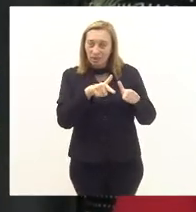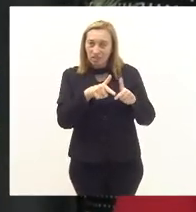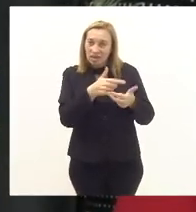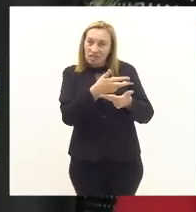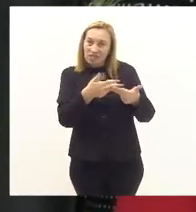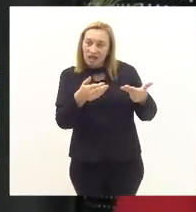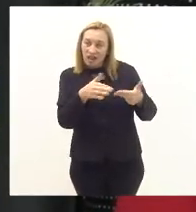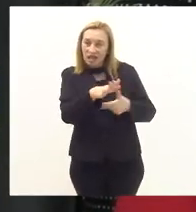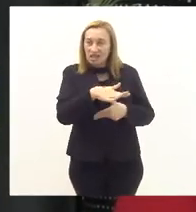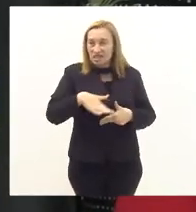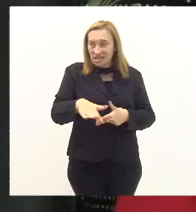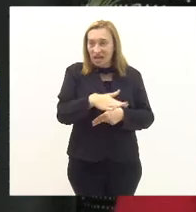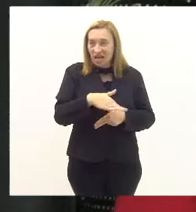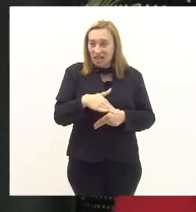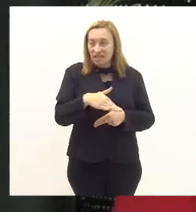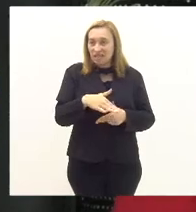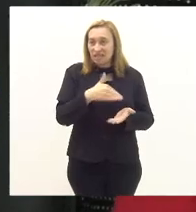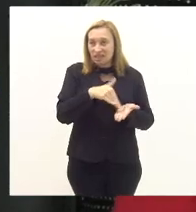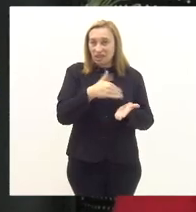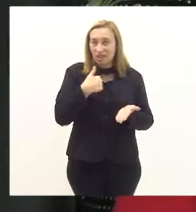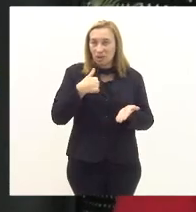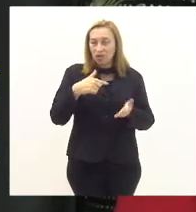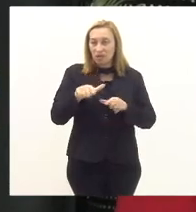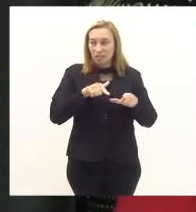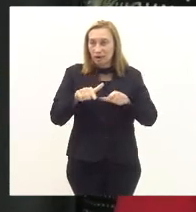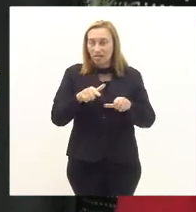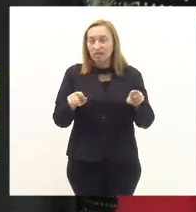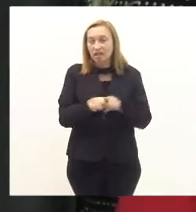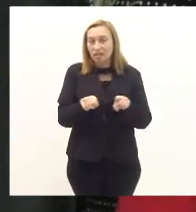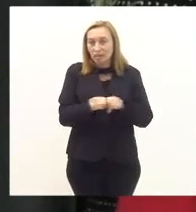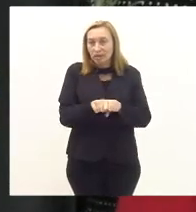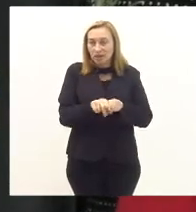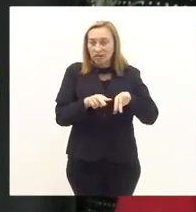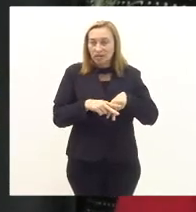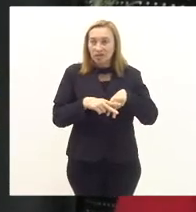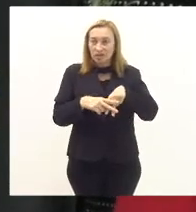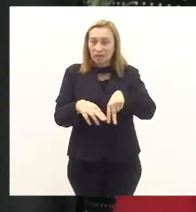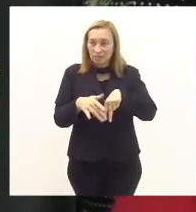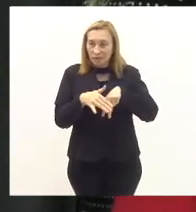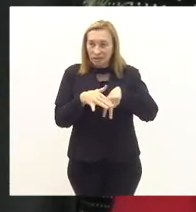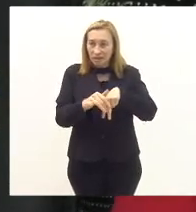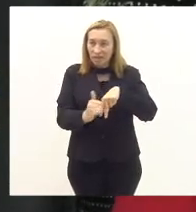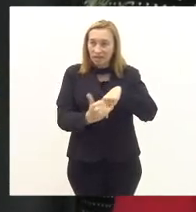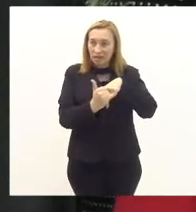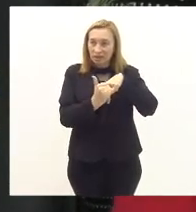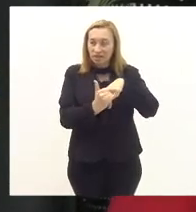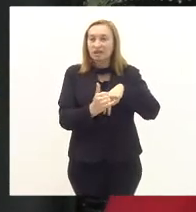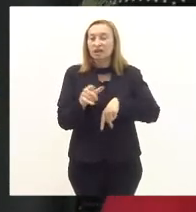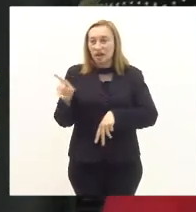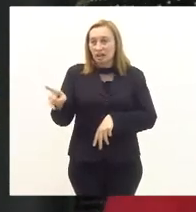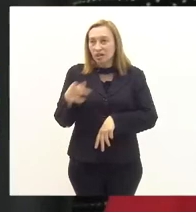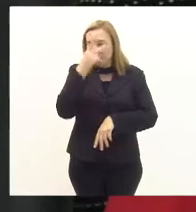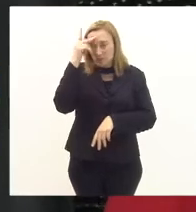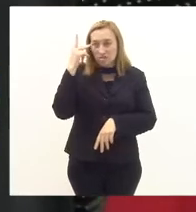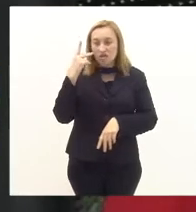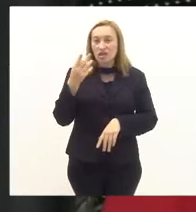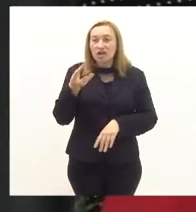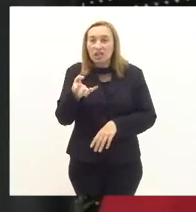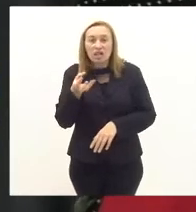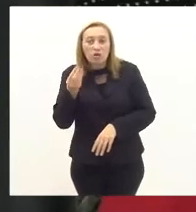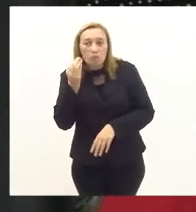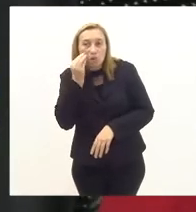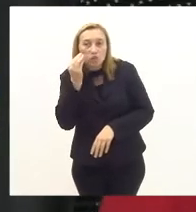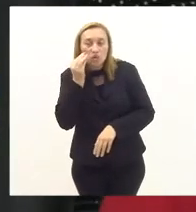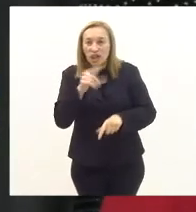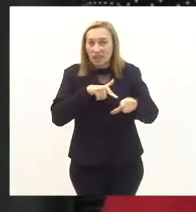vários setores na Secretaria, inclusive no atendimento ao usuário, aquele que vai buscar uma oportunidade